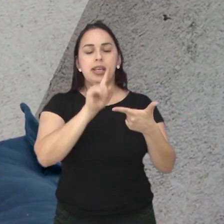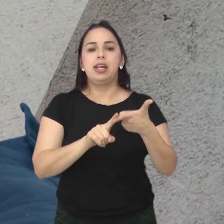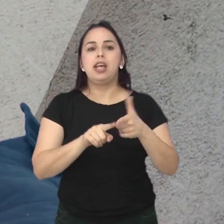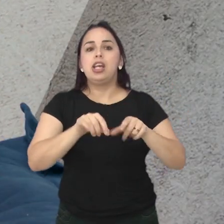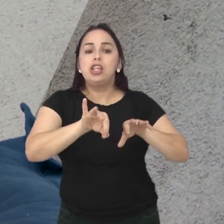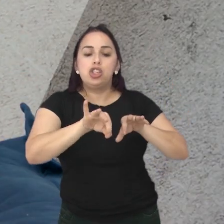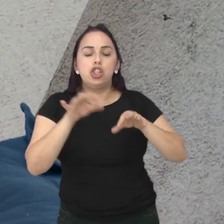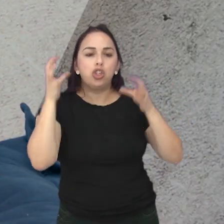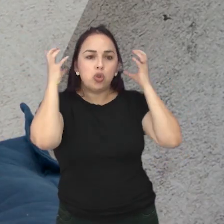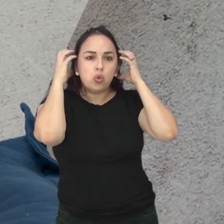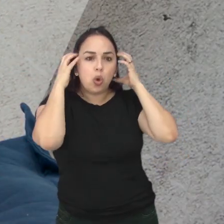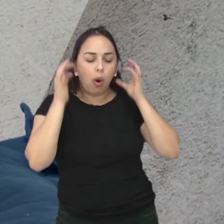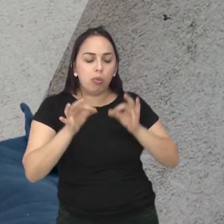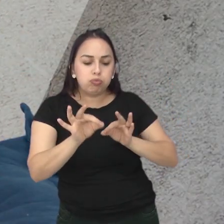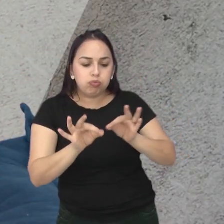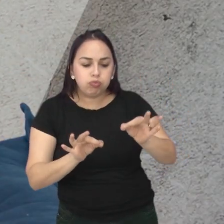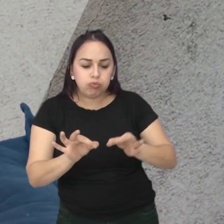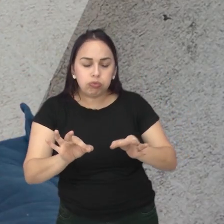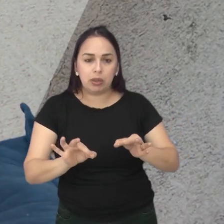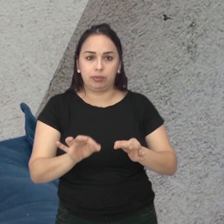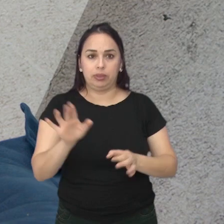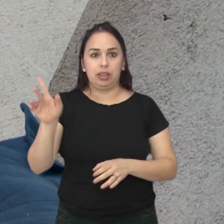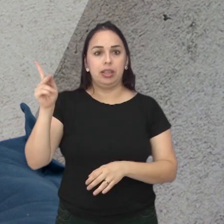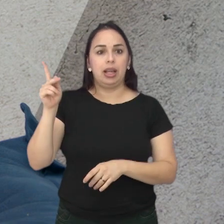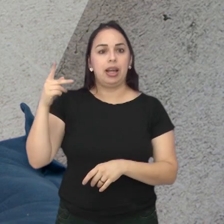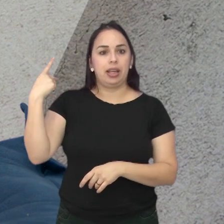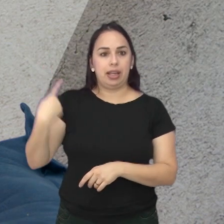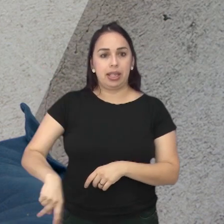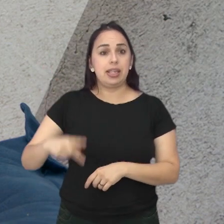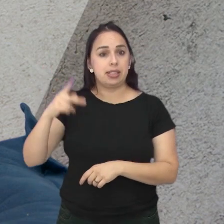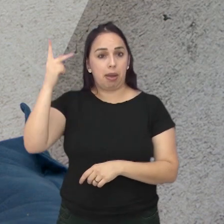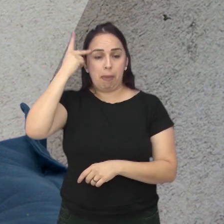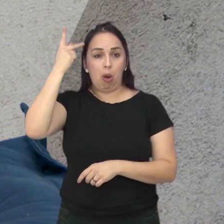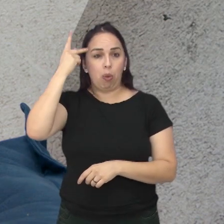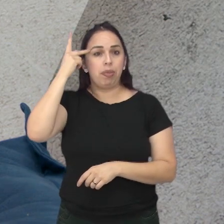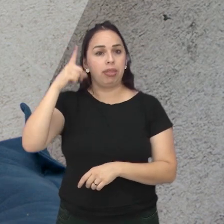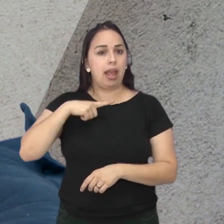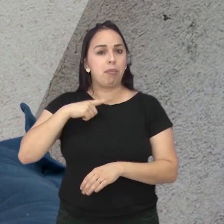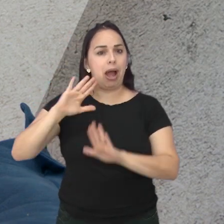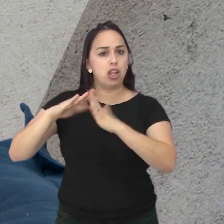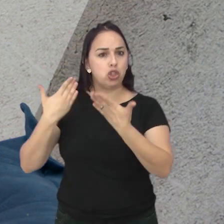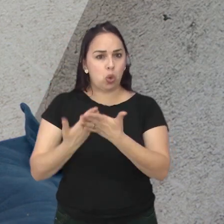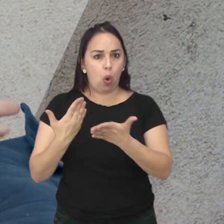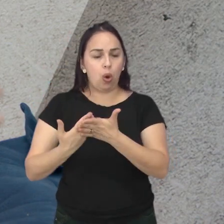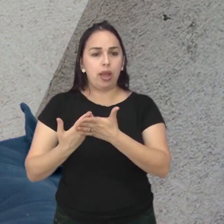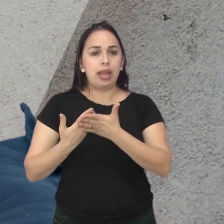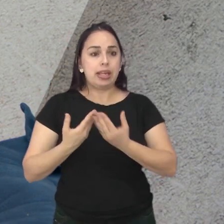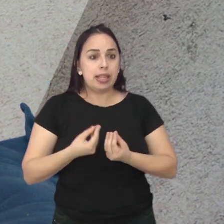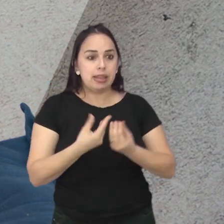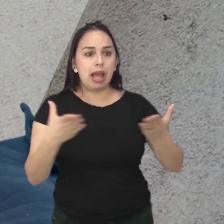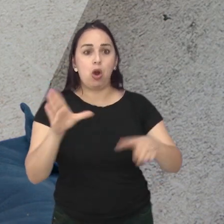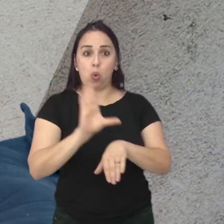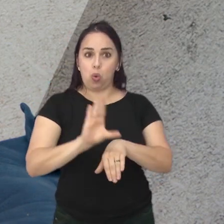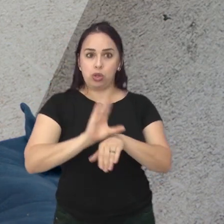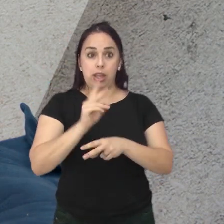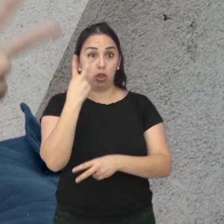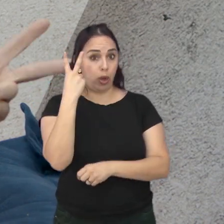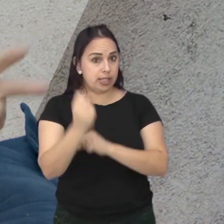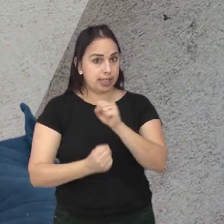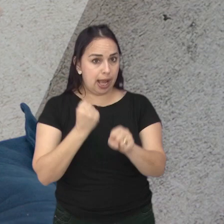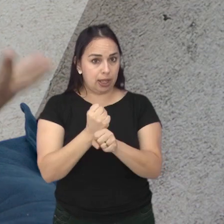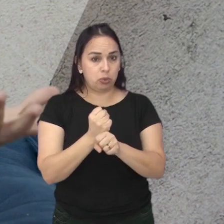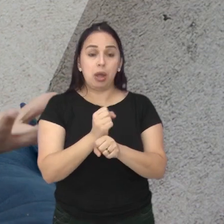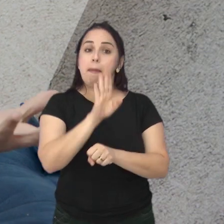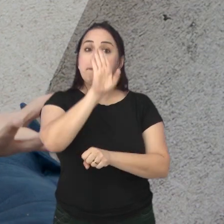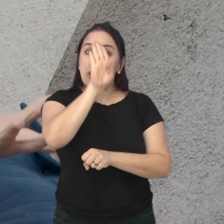de sonoplastia. Existe a escola aqui em São Paulo, a ESP, Escola de Teatro, que oferece esse curso de formação, que são 2